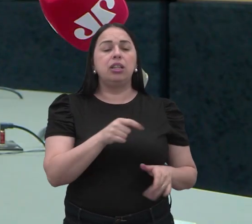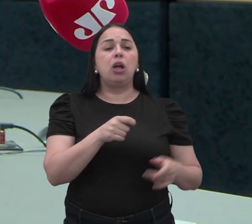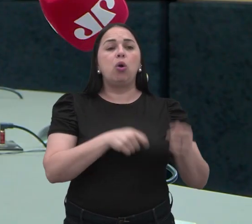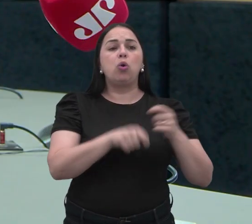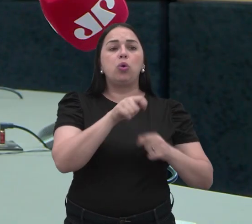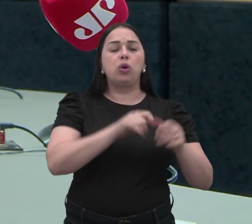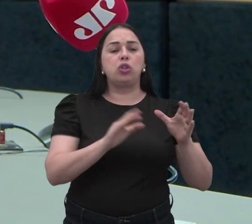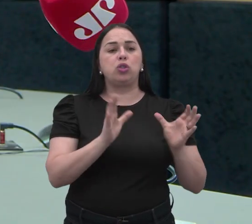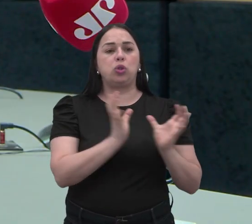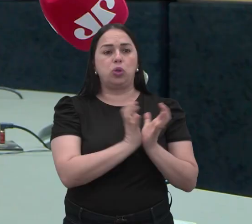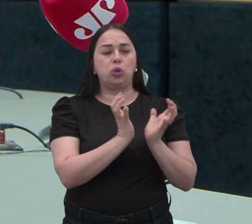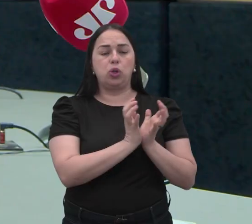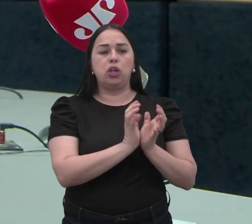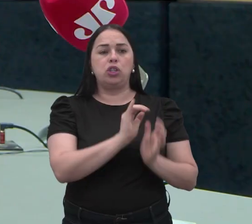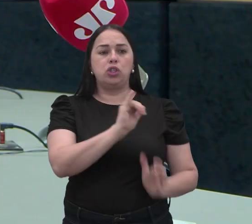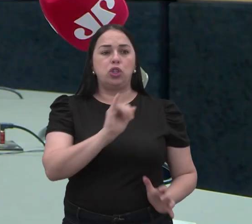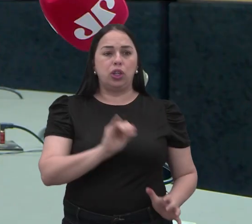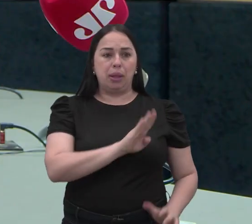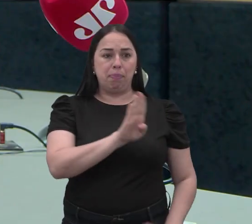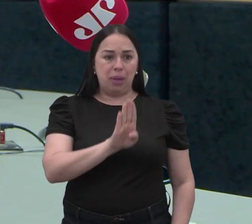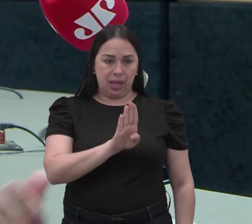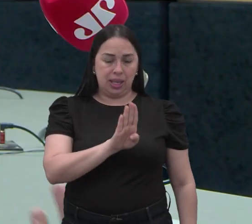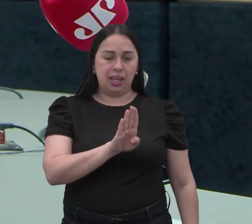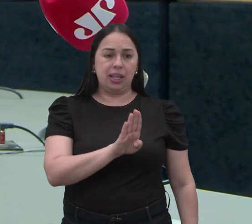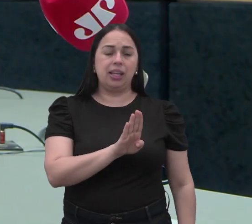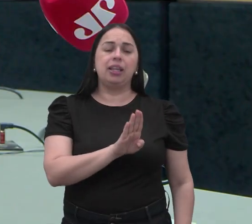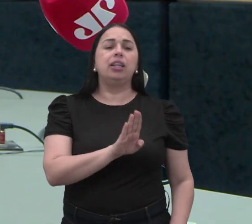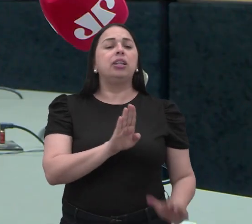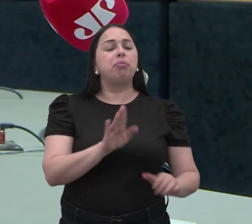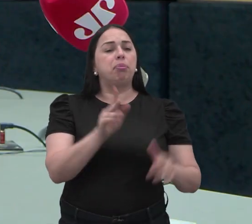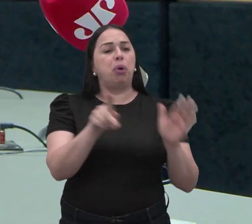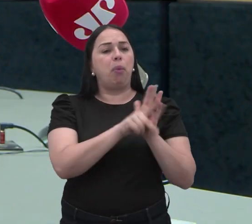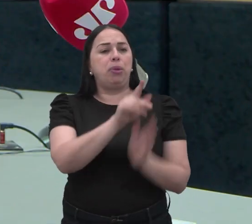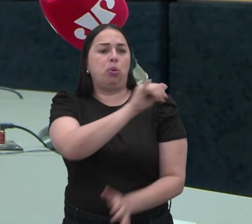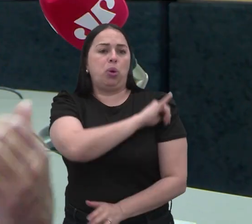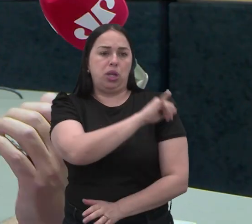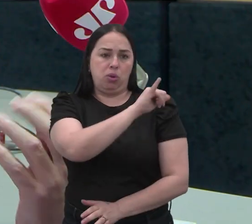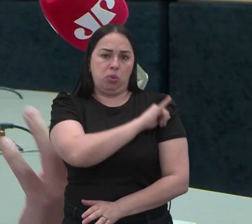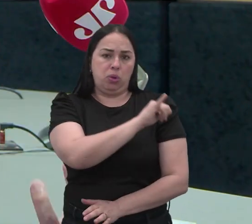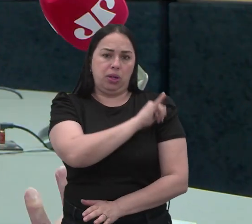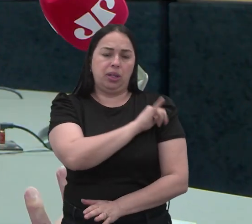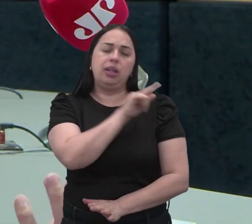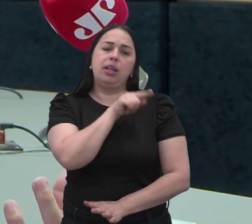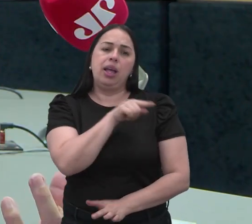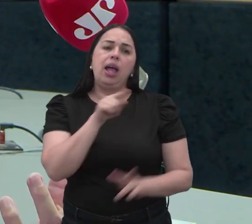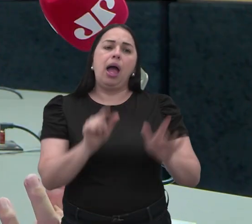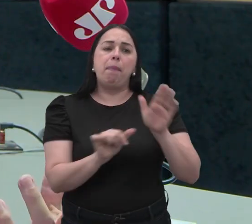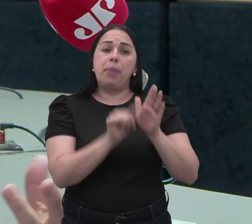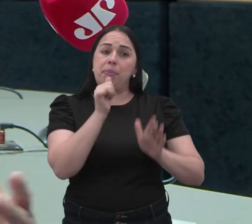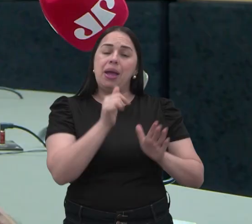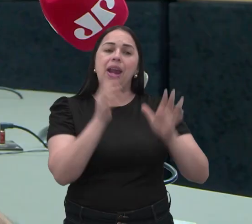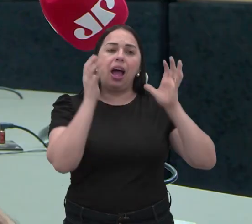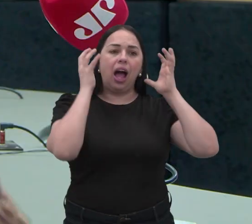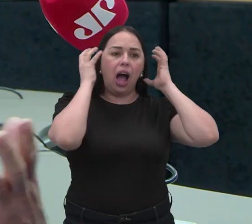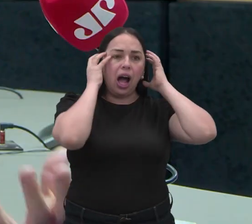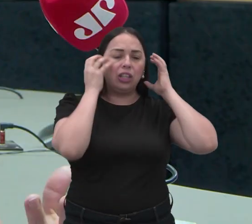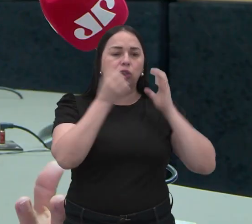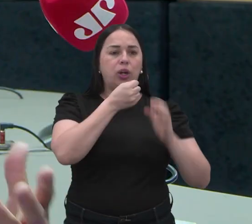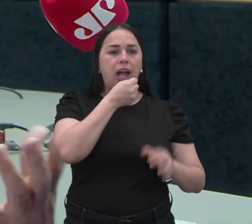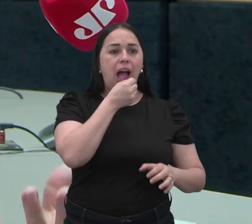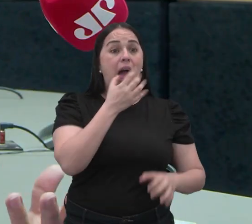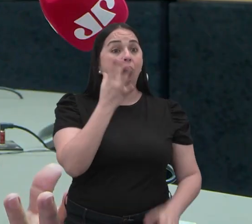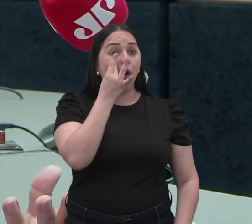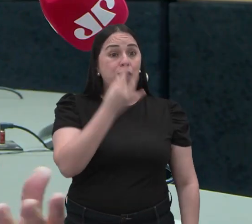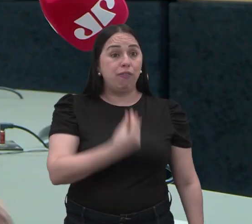administrada pelo Grupo JB, o Jornal do Brasil, do Rio de Janeiro, que tinha a Rede Cidade, né? Tanto que a primeira rádio com locução ao